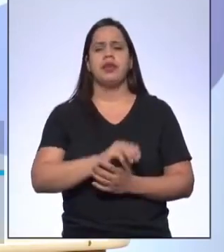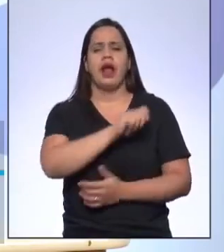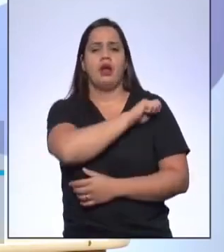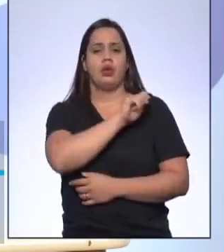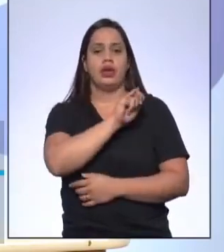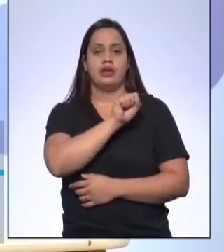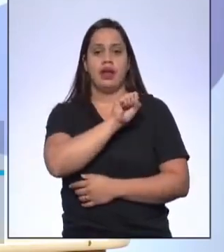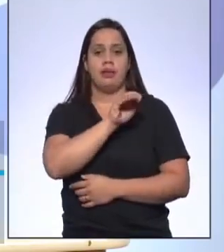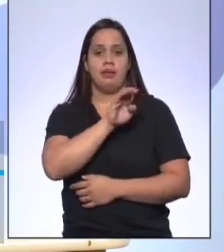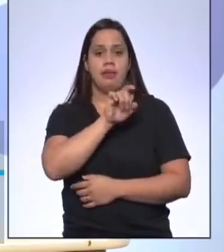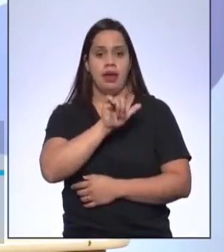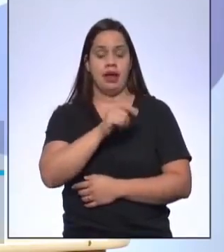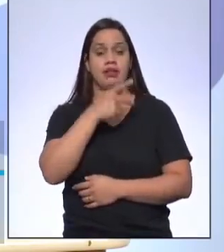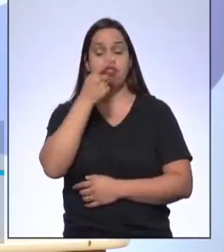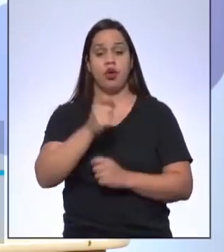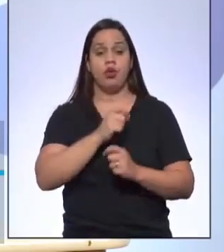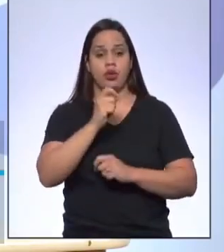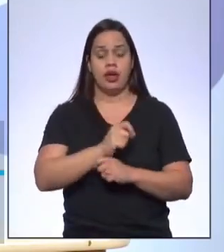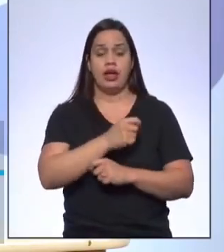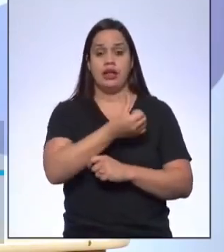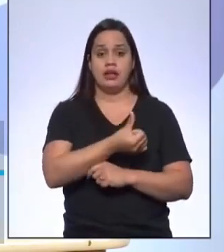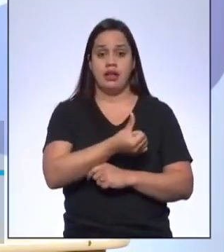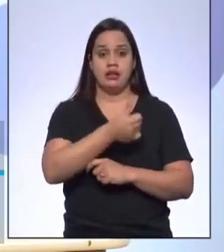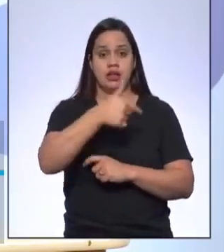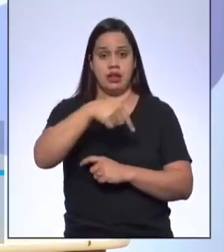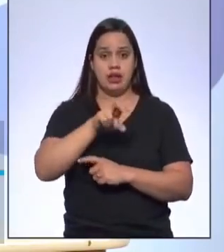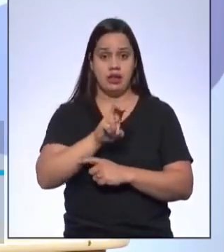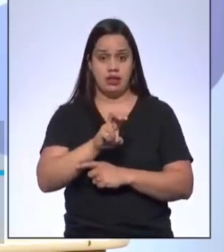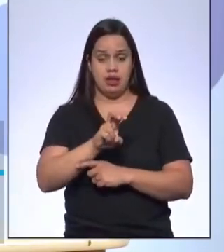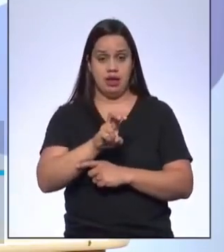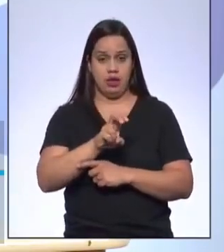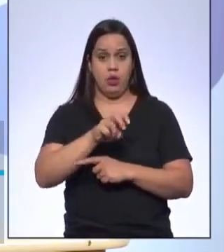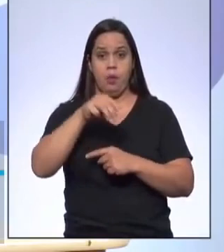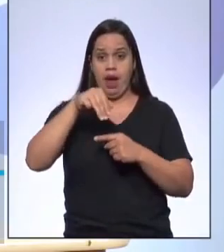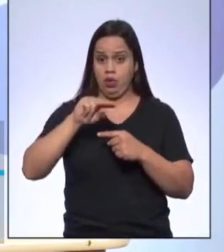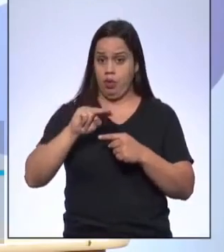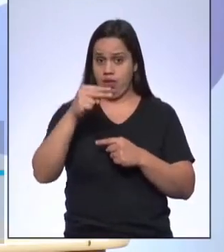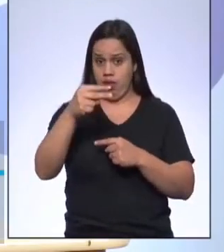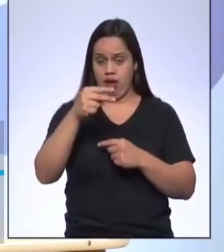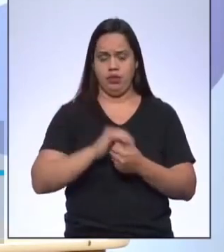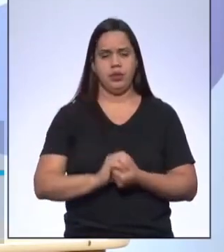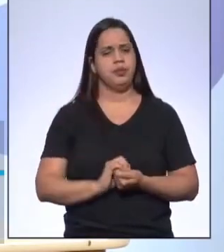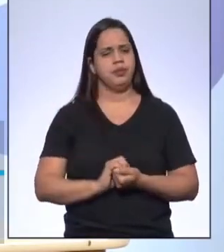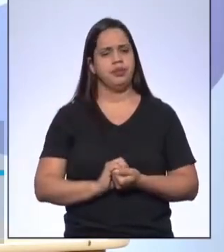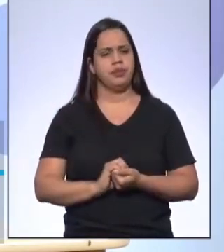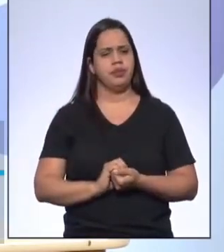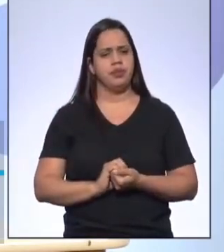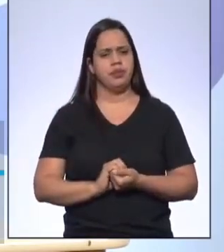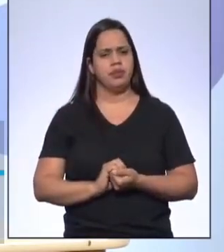são 675 metros quadrados. Boa.